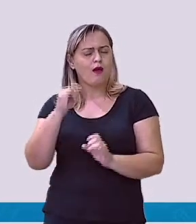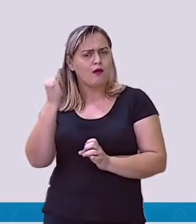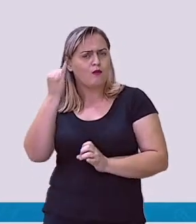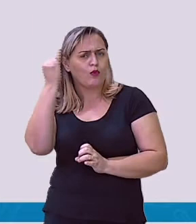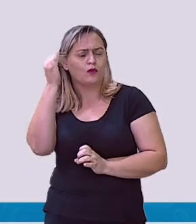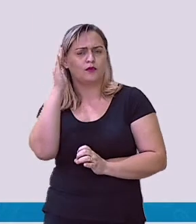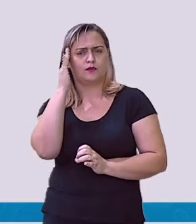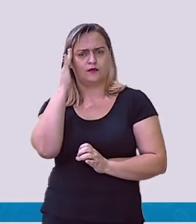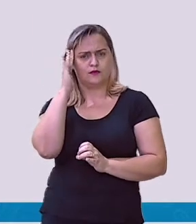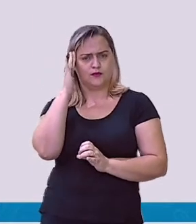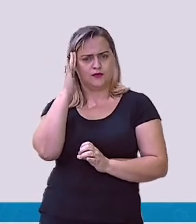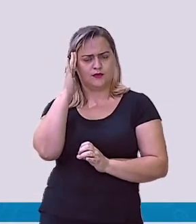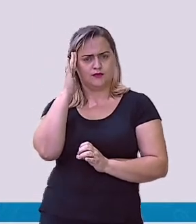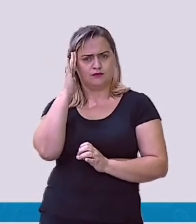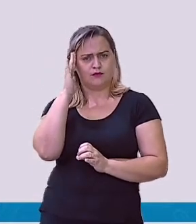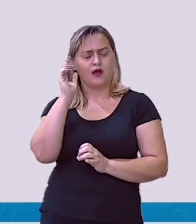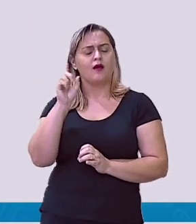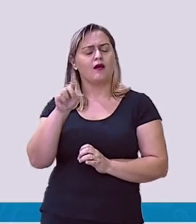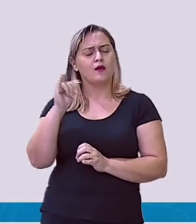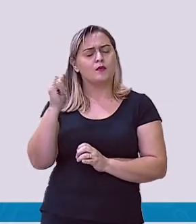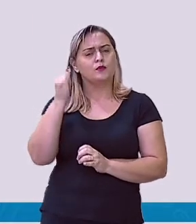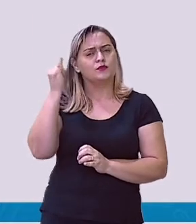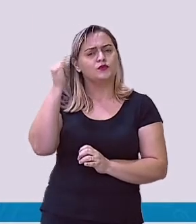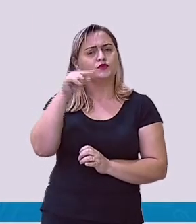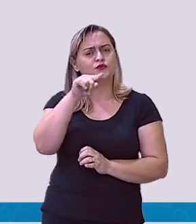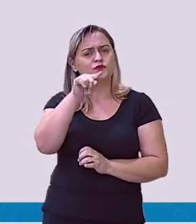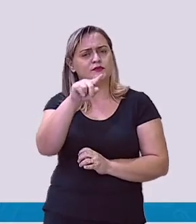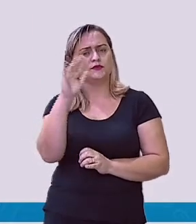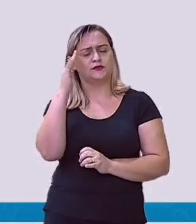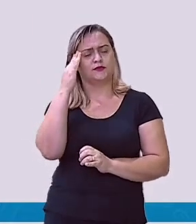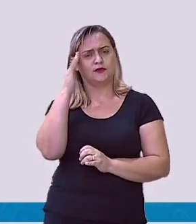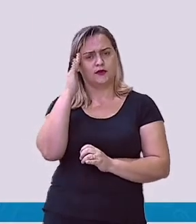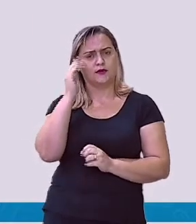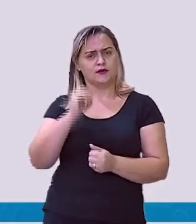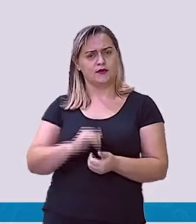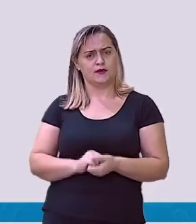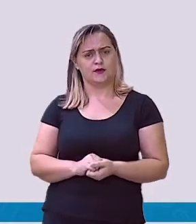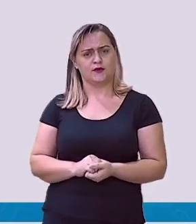aqui, tá bom? É importante que você entenda, olha,